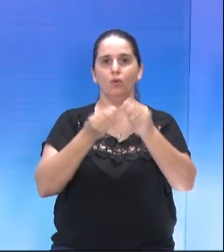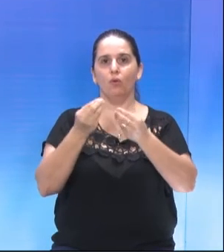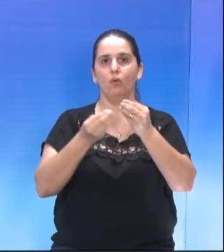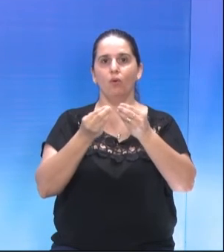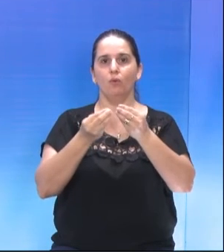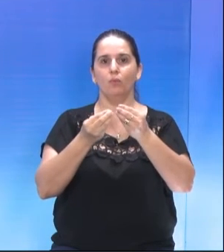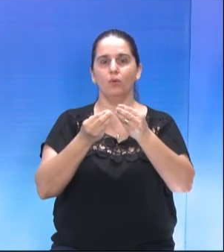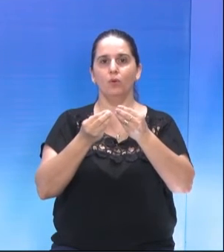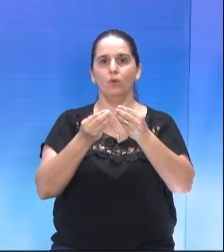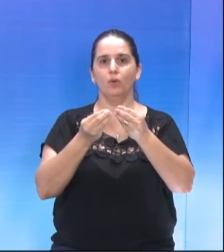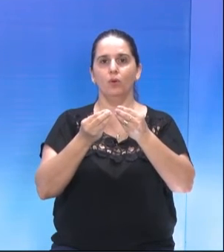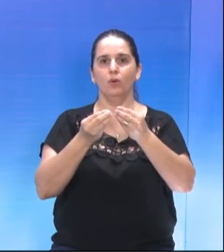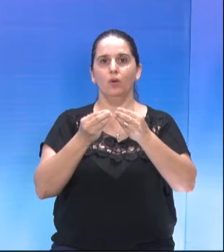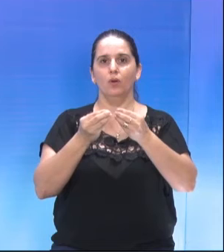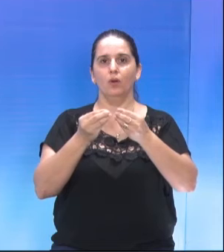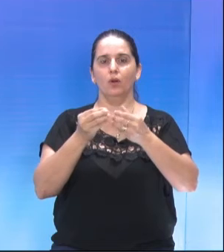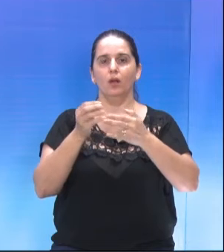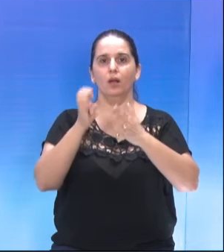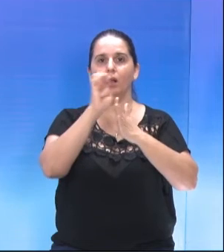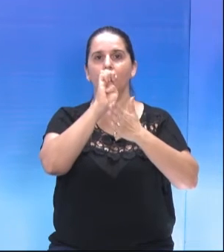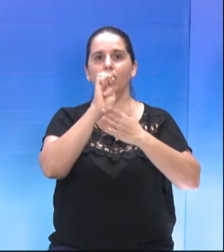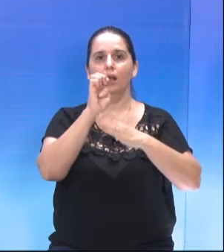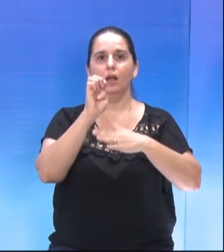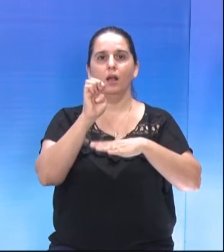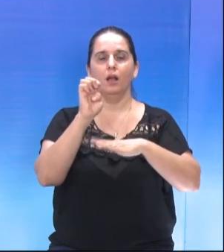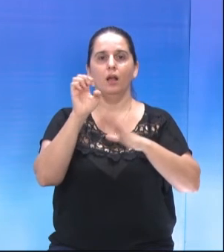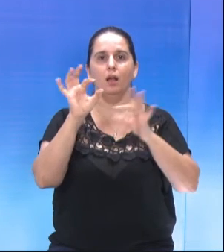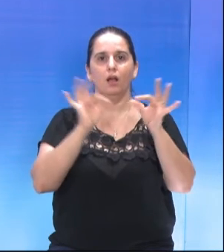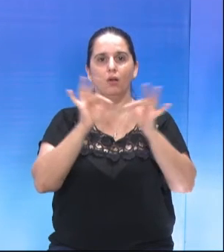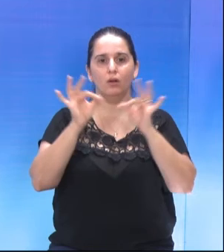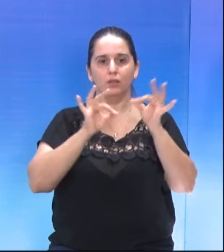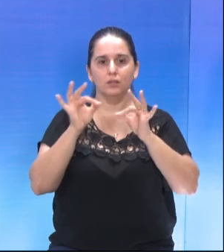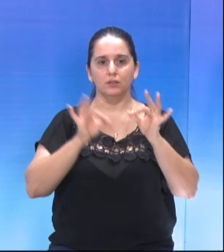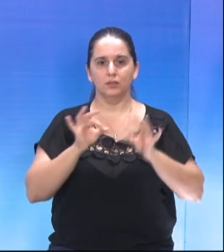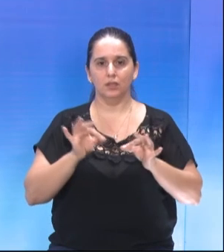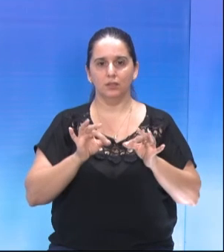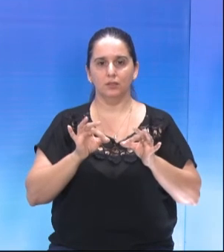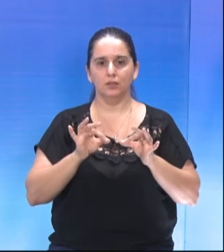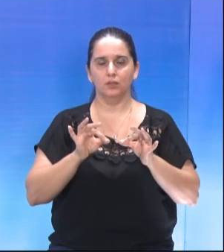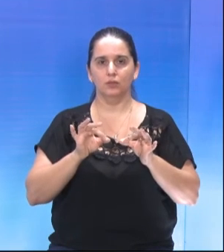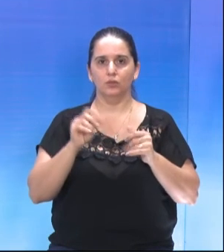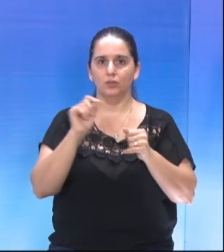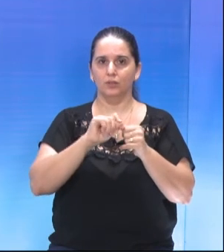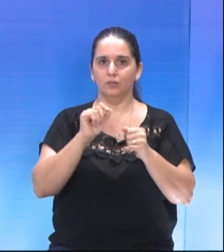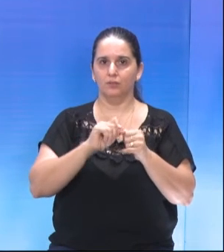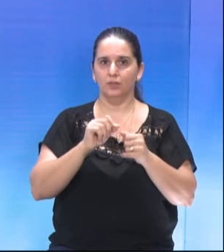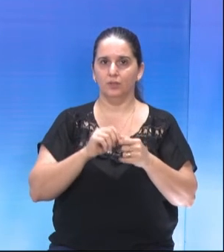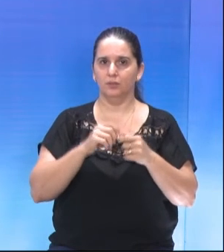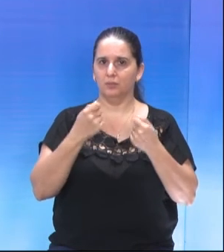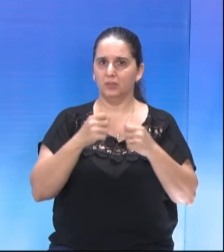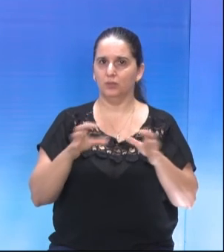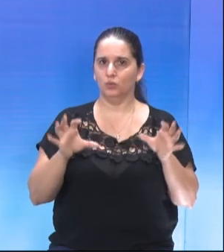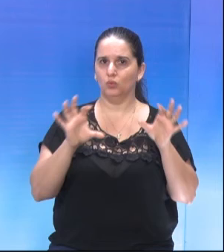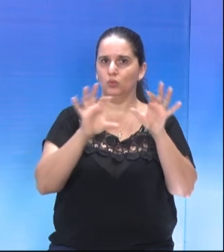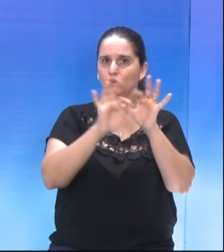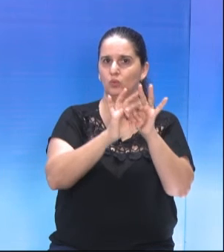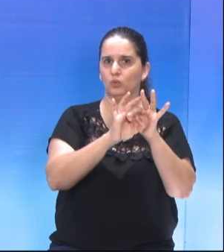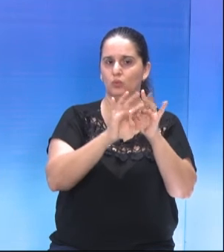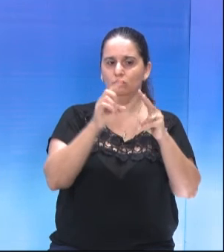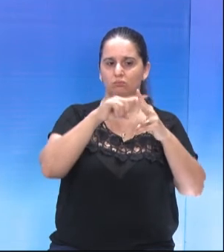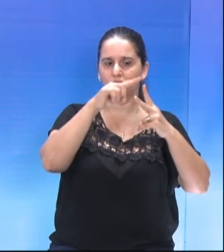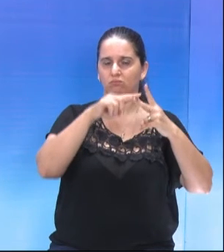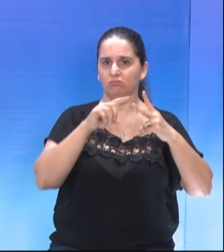sua constituição leva, então, a essa distinção. Será? Então, integrar, o que eles querem? Integrar esse suporte, as